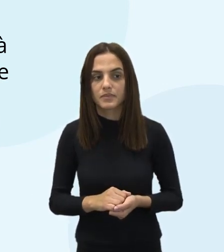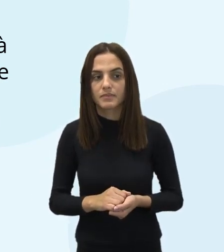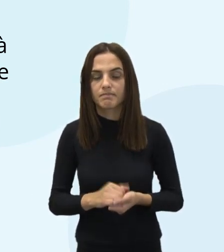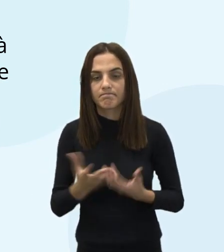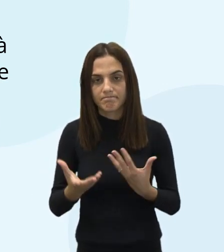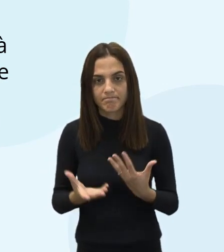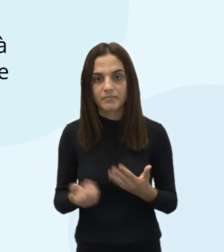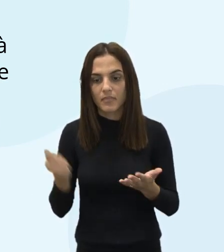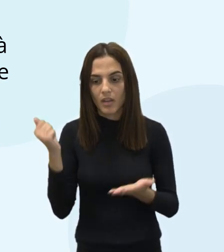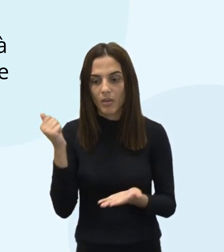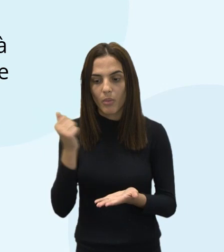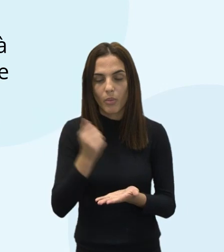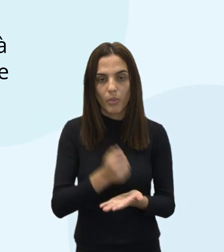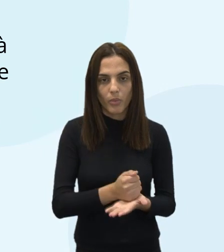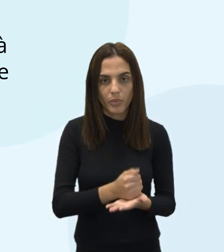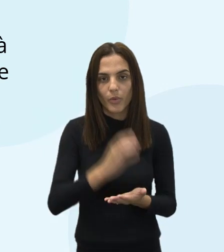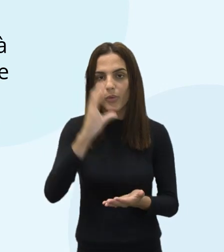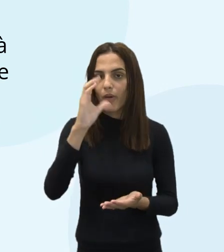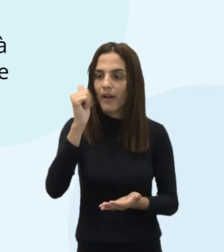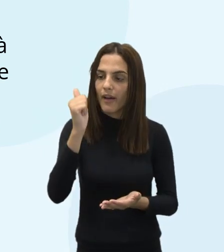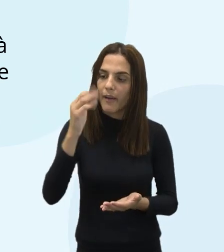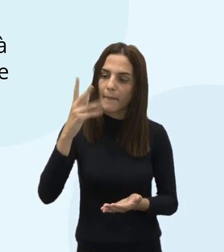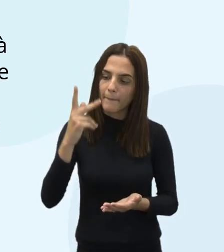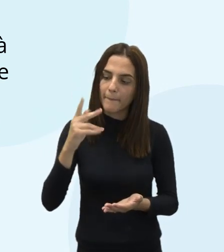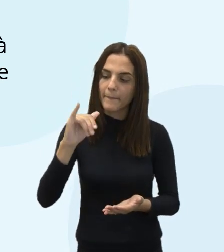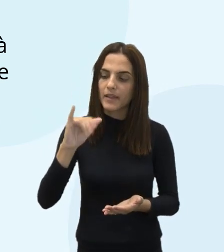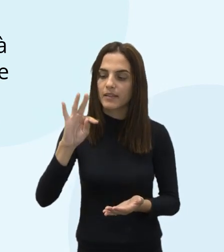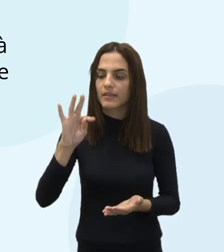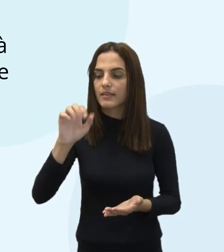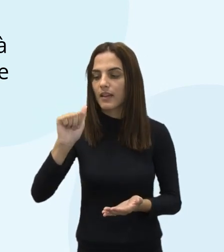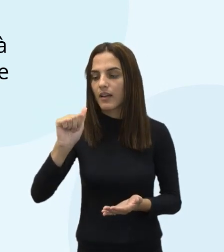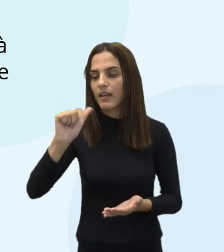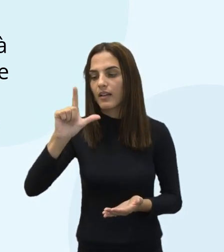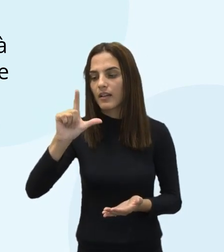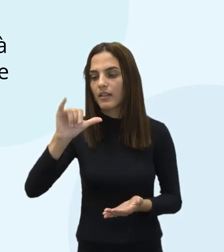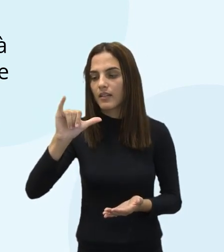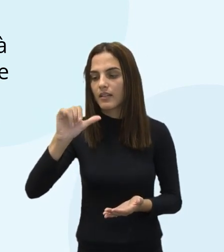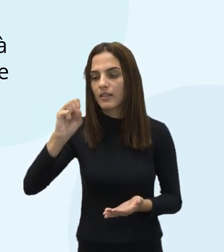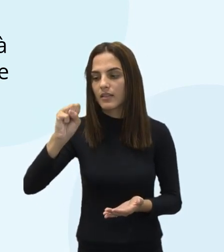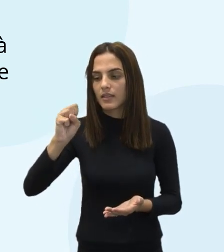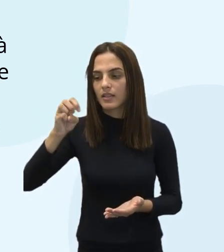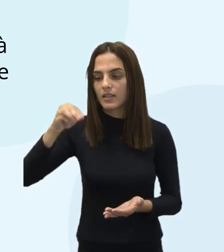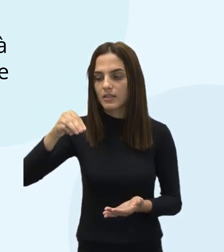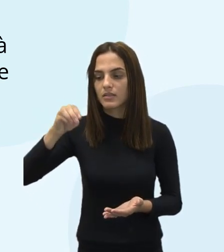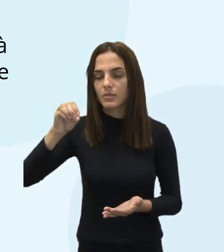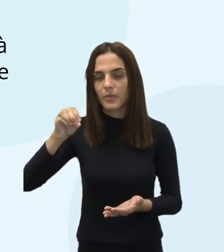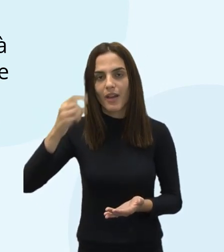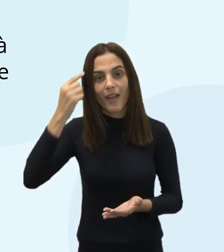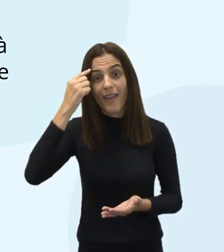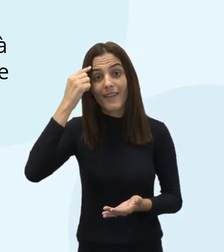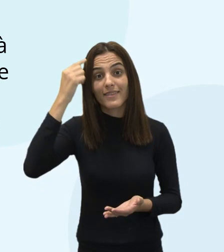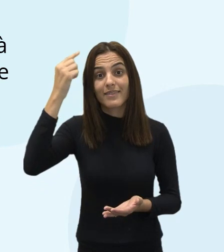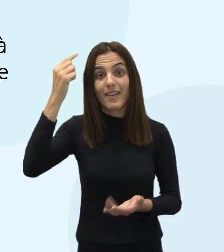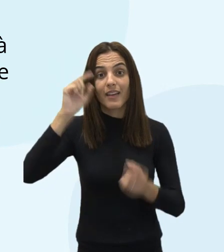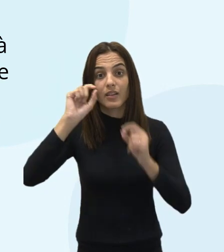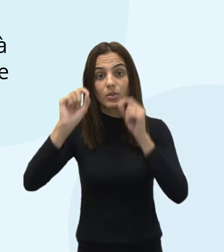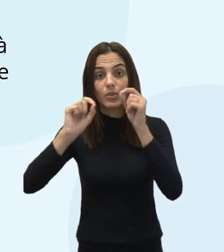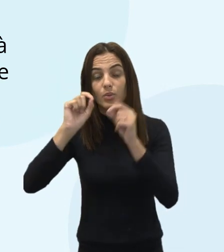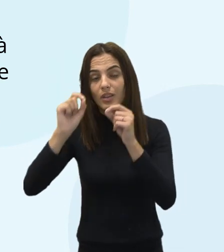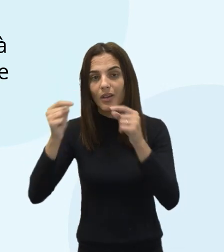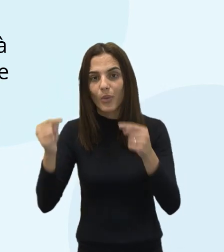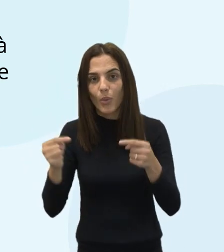das marcas que o capitalismo acaba empregando também nas pessoas é a ideia do objeto, ou seja, até o trabalhador se torna